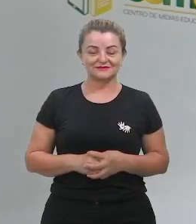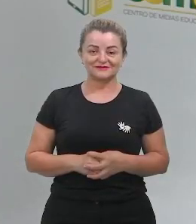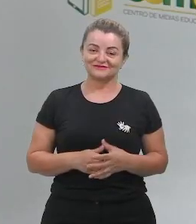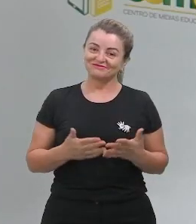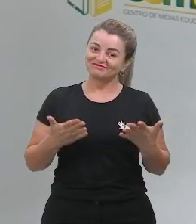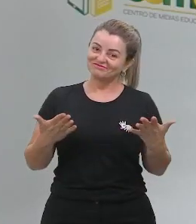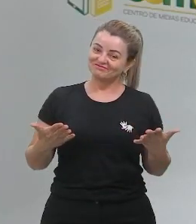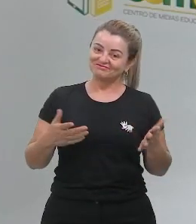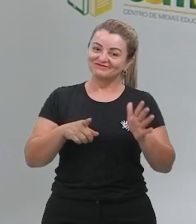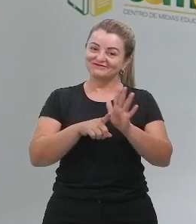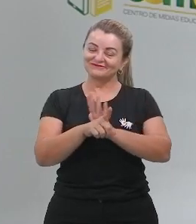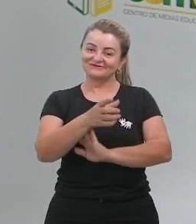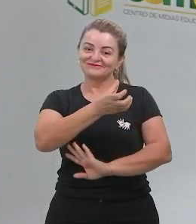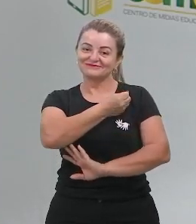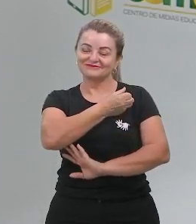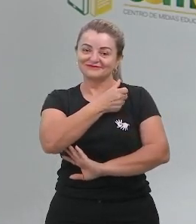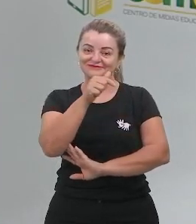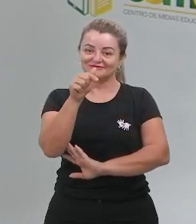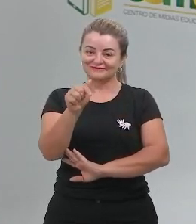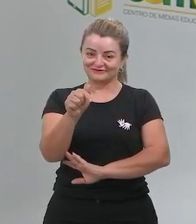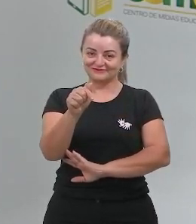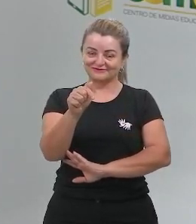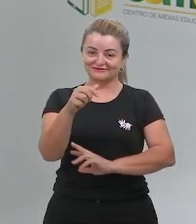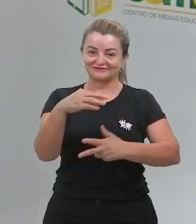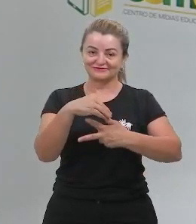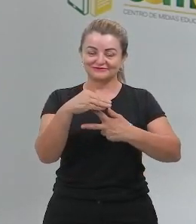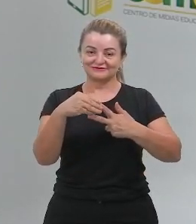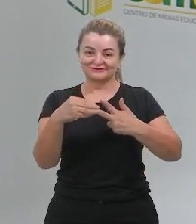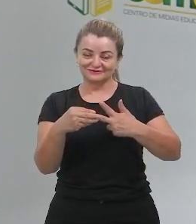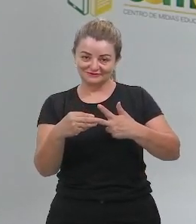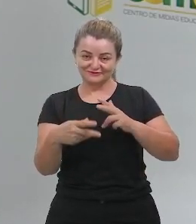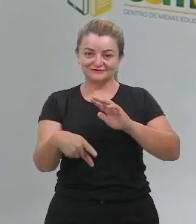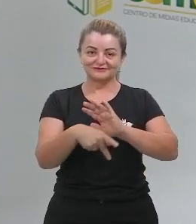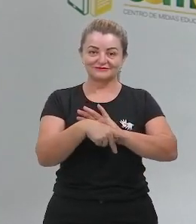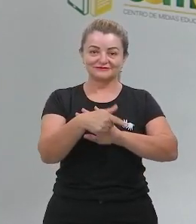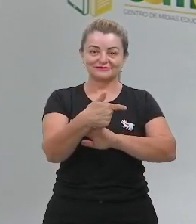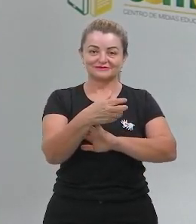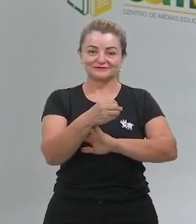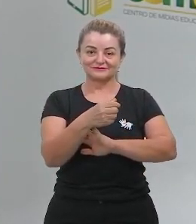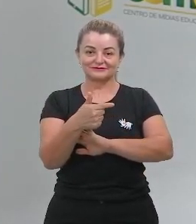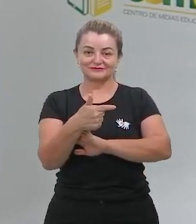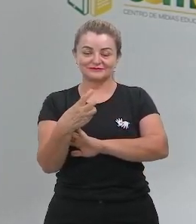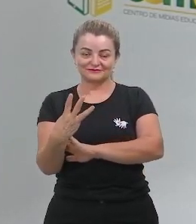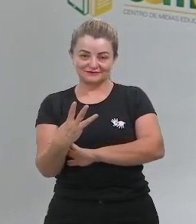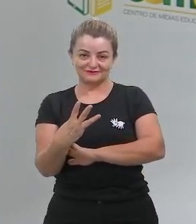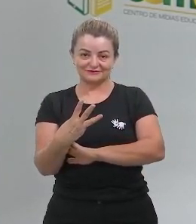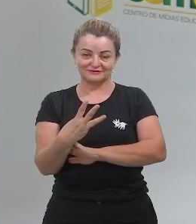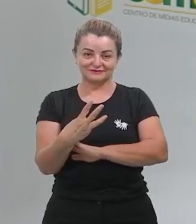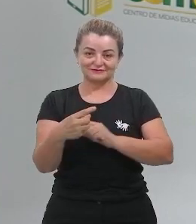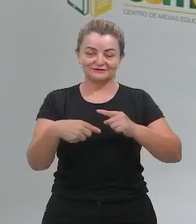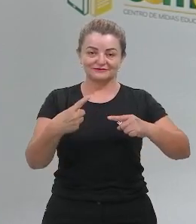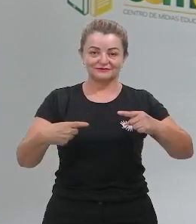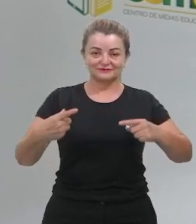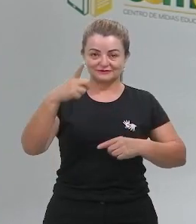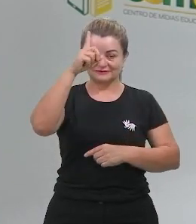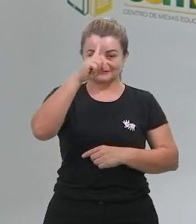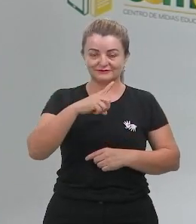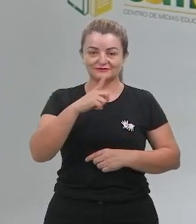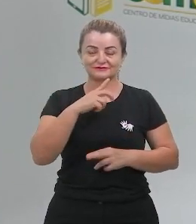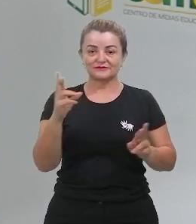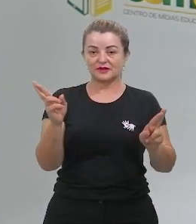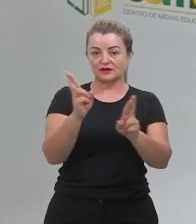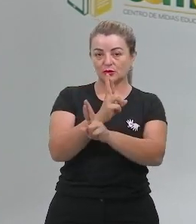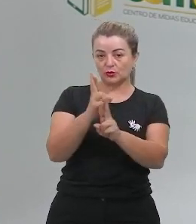Pessoal, questão número 7, Enem 2023, prova amarela. A gente tem aqui uma relação trigonométrica, né? A gente vai basicamente trabalhar